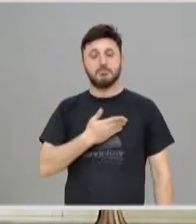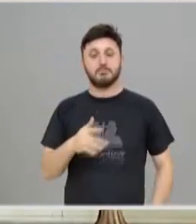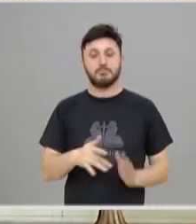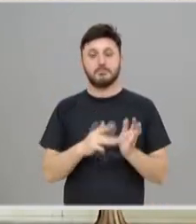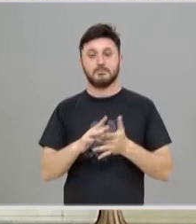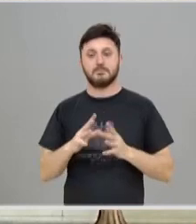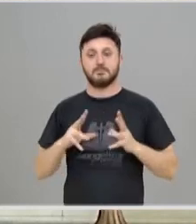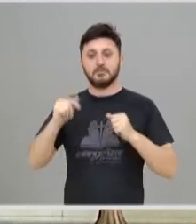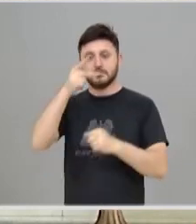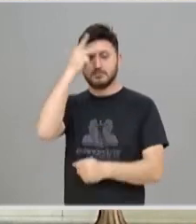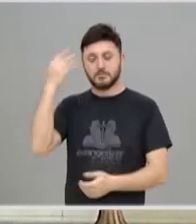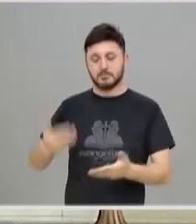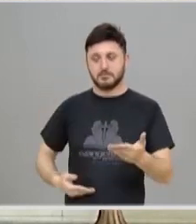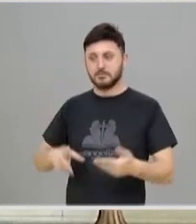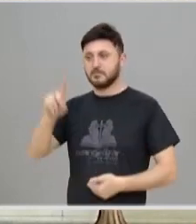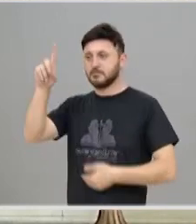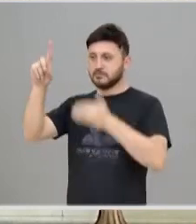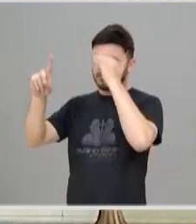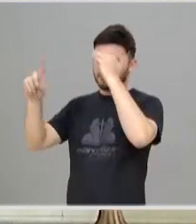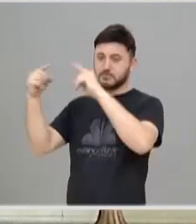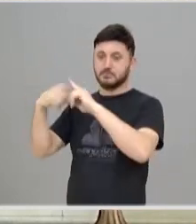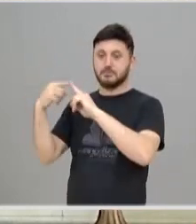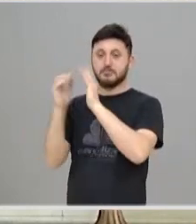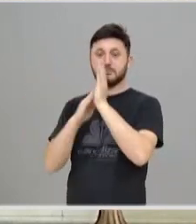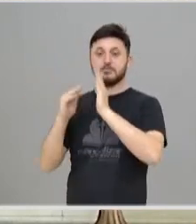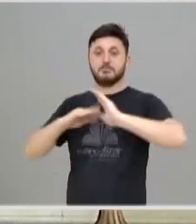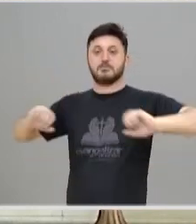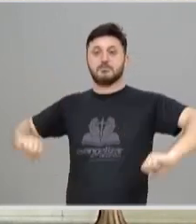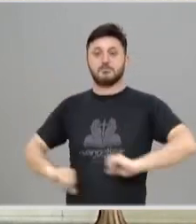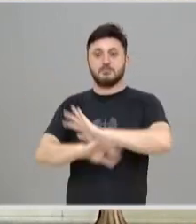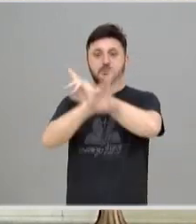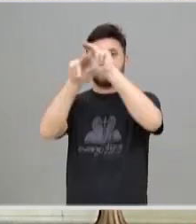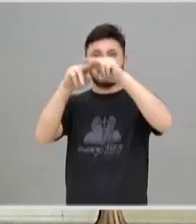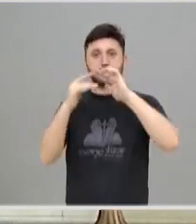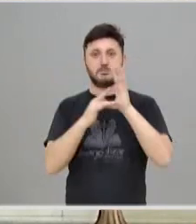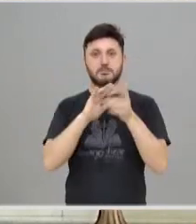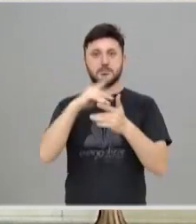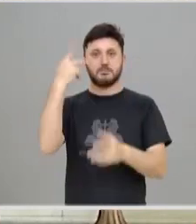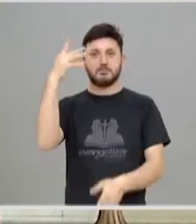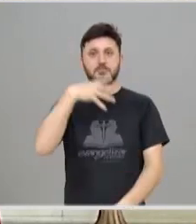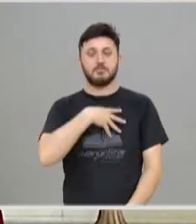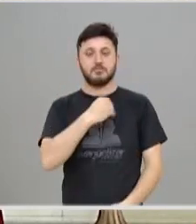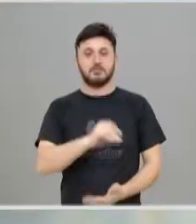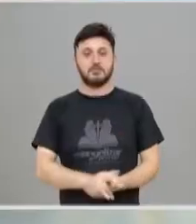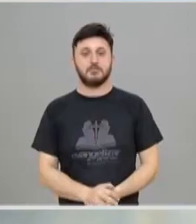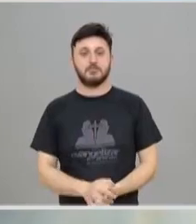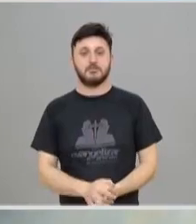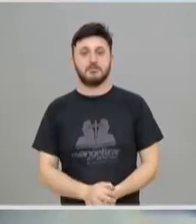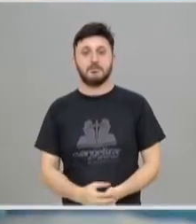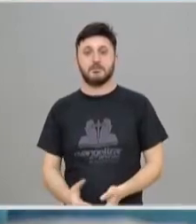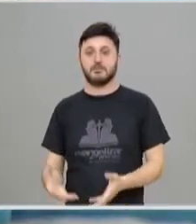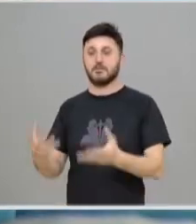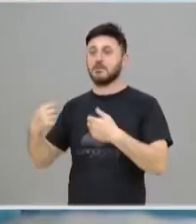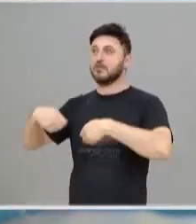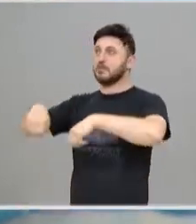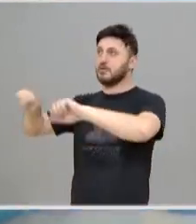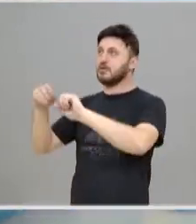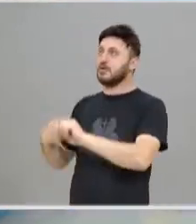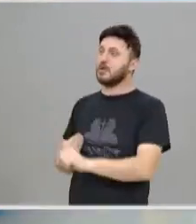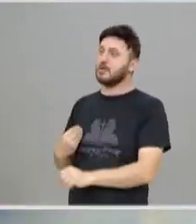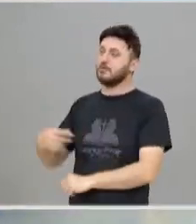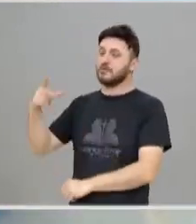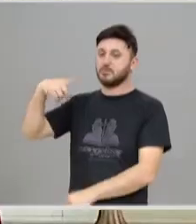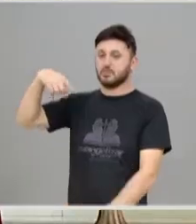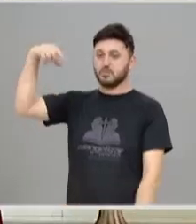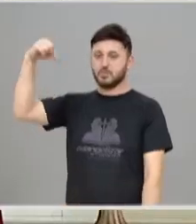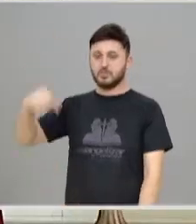os que neste mundo vos serviram, a fim de vos louvarmos e glorificarmos, por Jesus Cristo, vosso Filho. Concedei-nos o